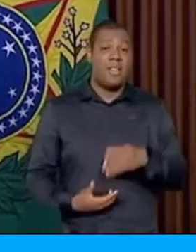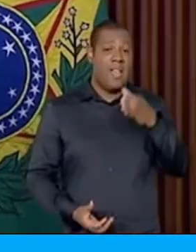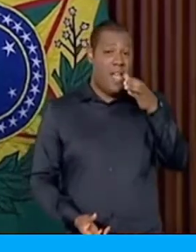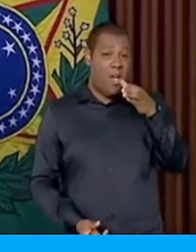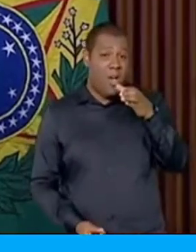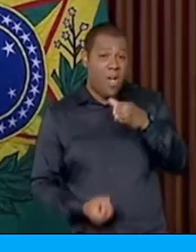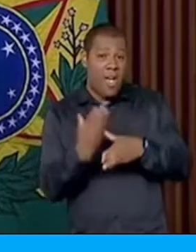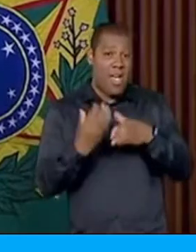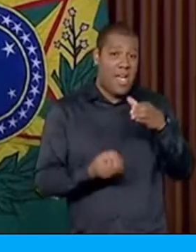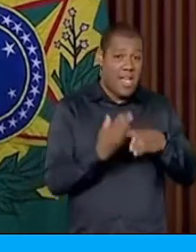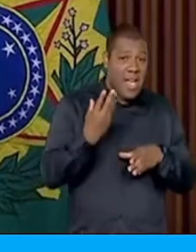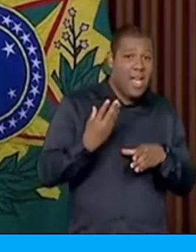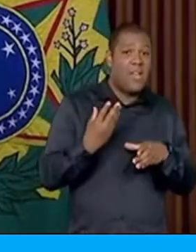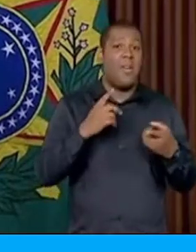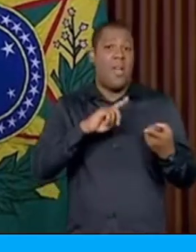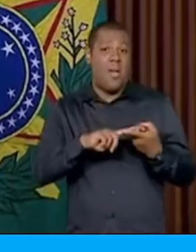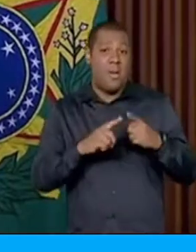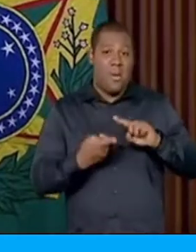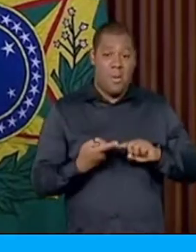brasileiros. Ele